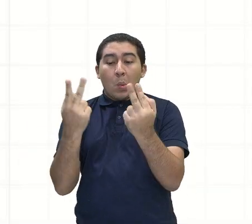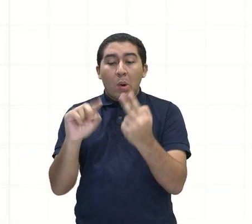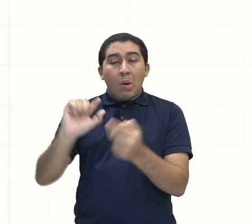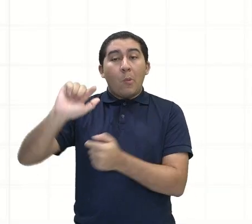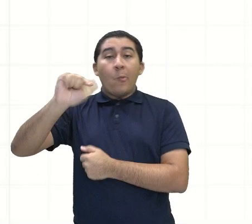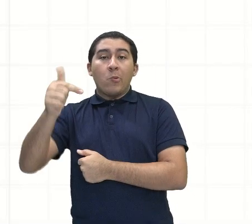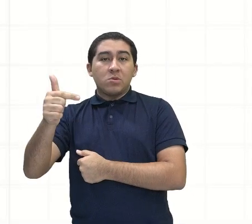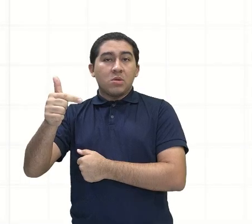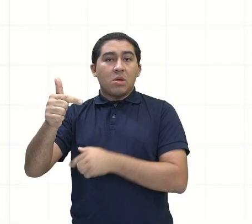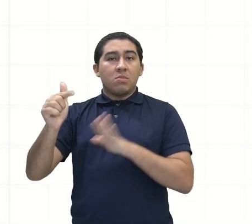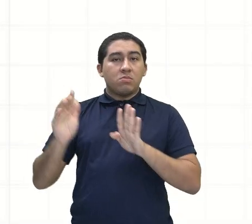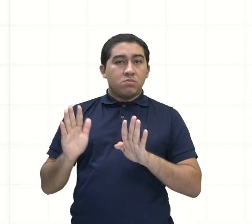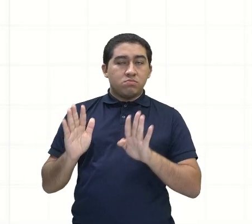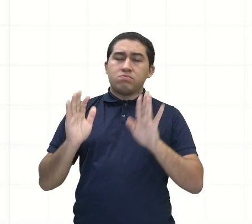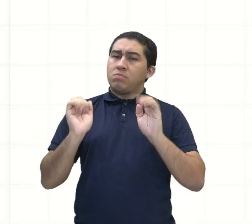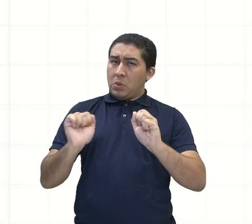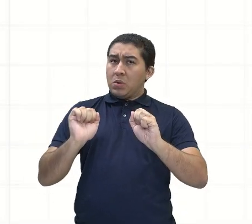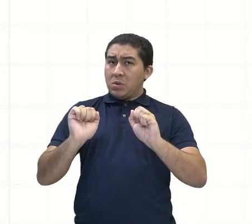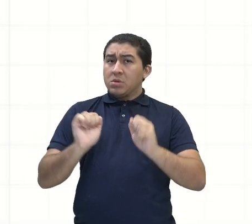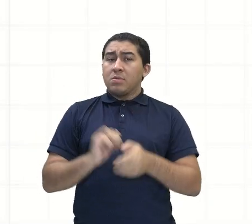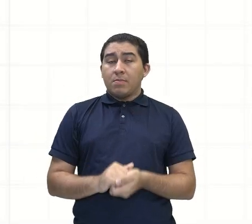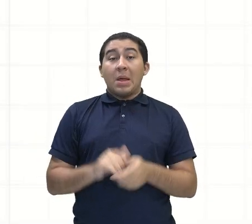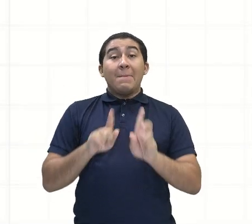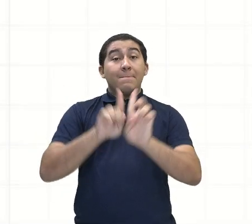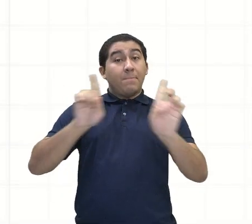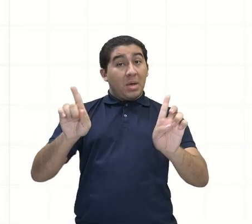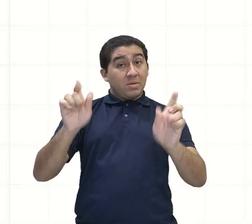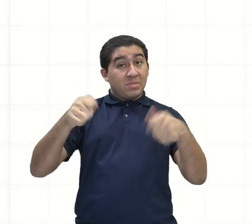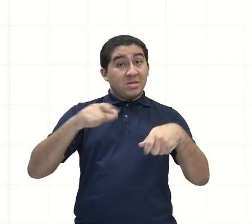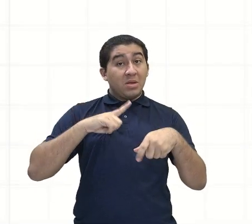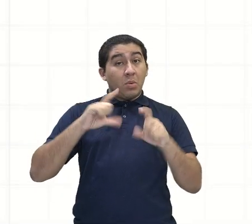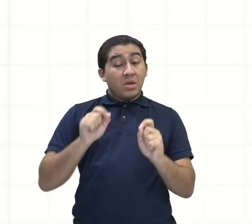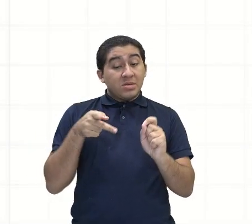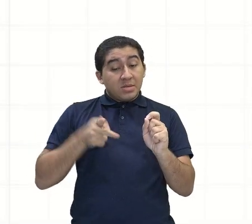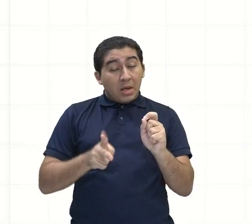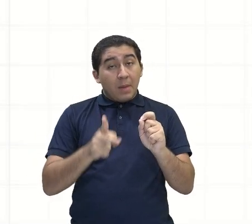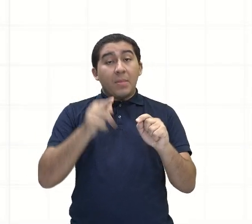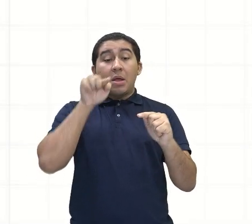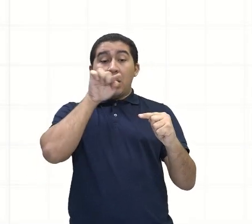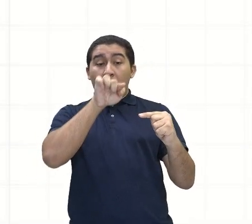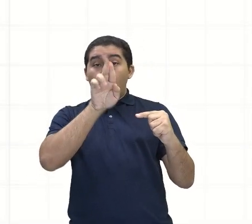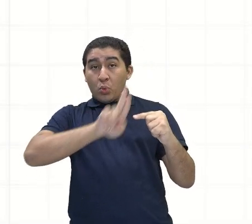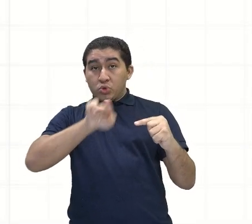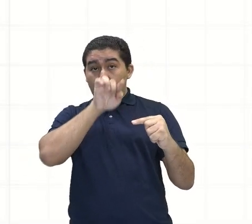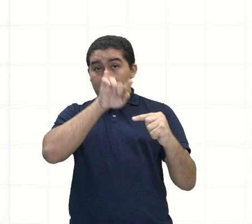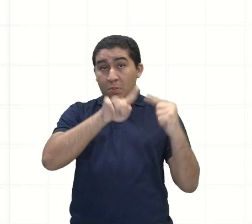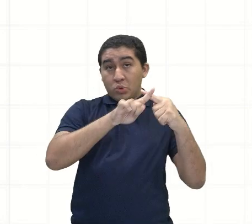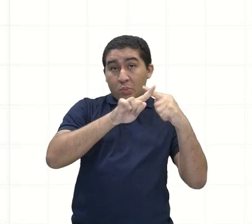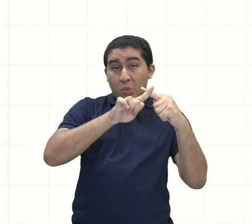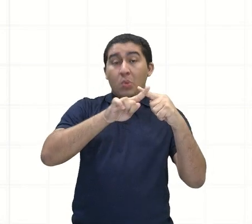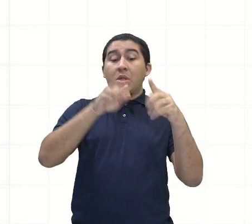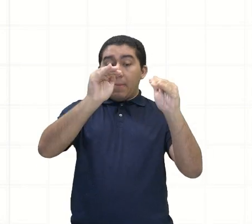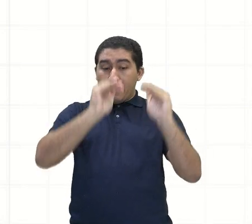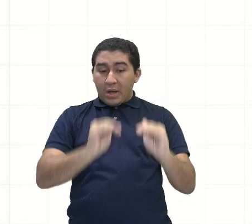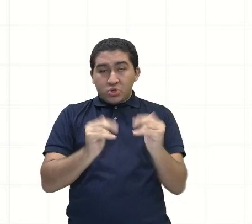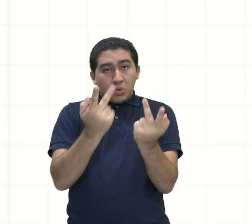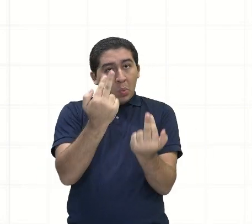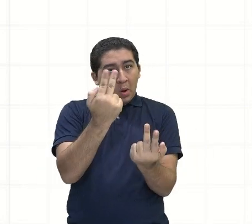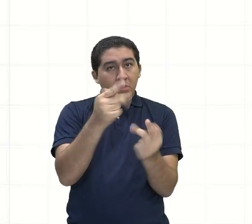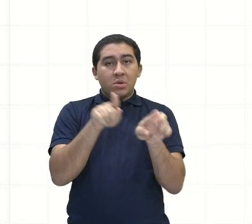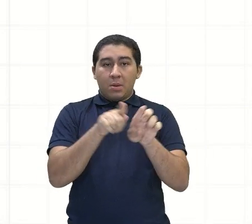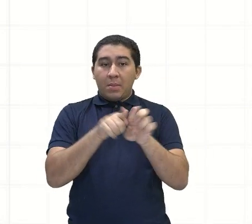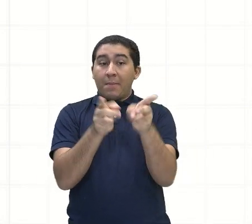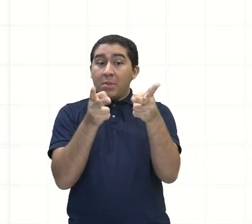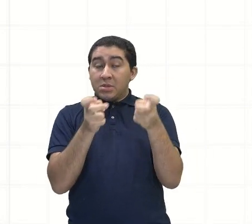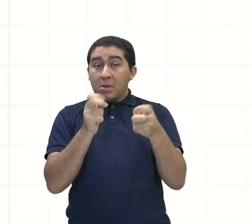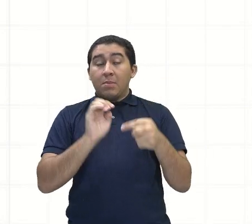outra fração? Pode. Desde que você multiplique sempre pelo mesmo número. Veja que aqui nós multiplicamos por 5